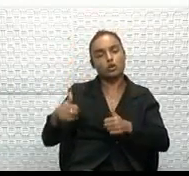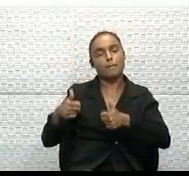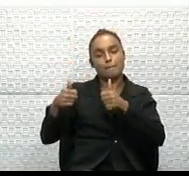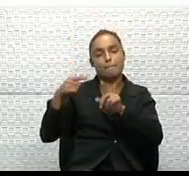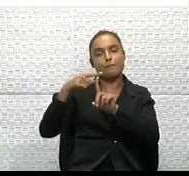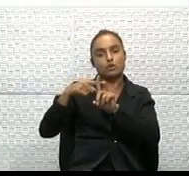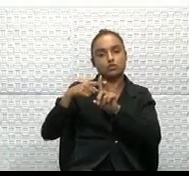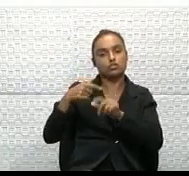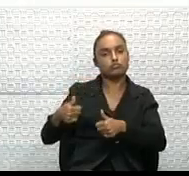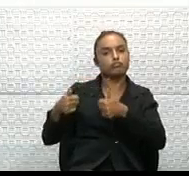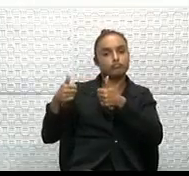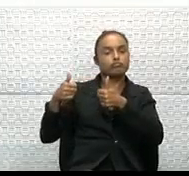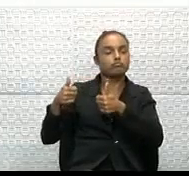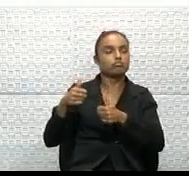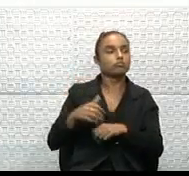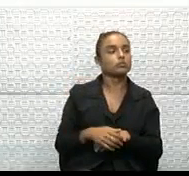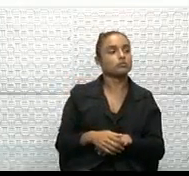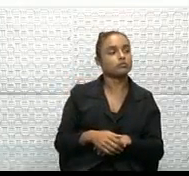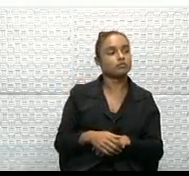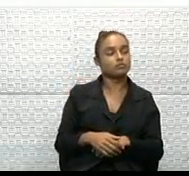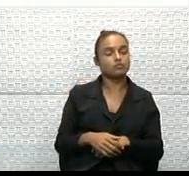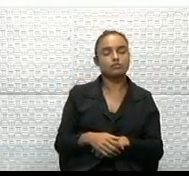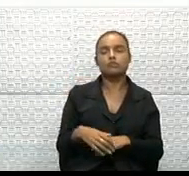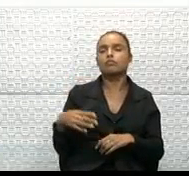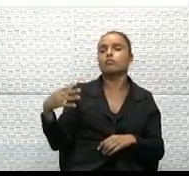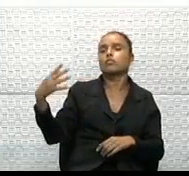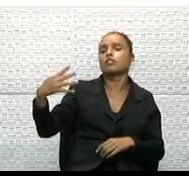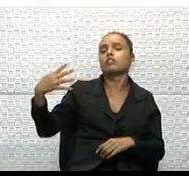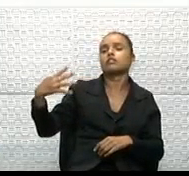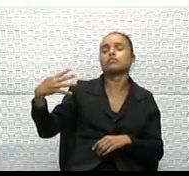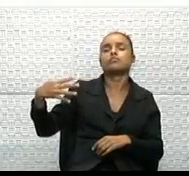positiva. Agora, na quarta imagem,